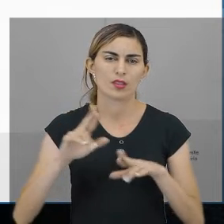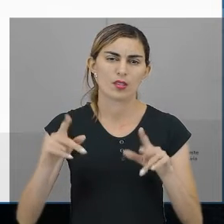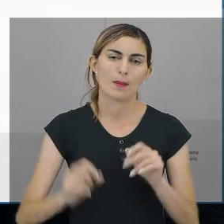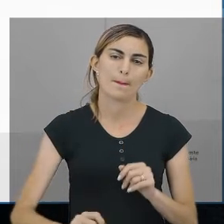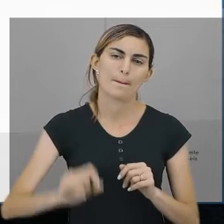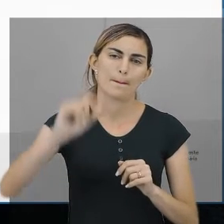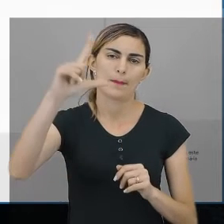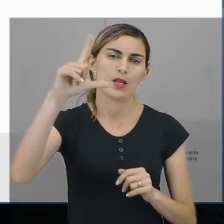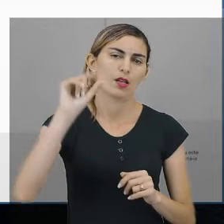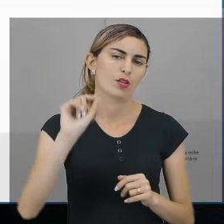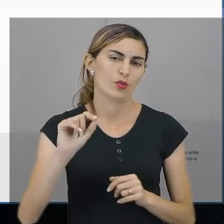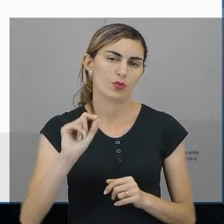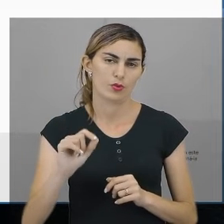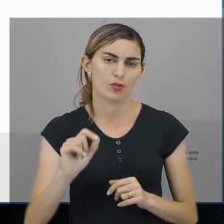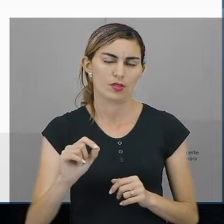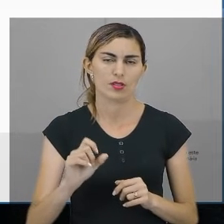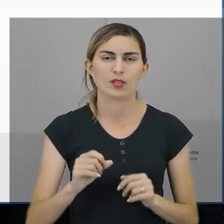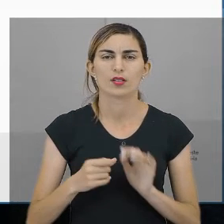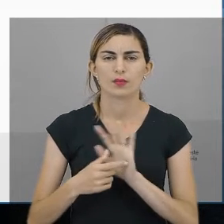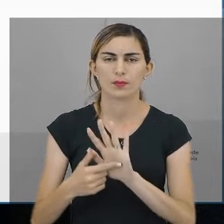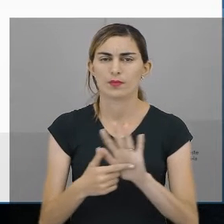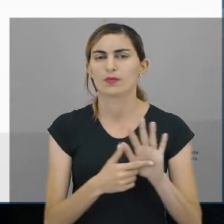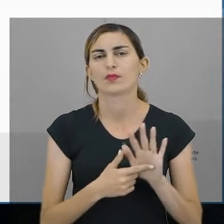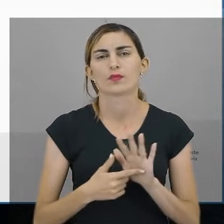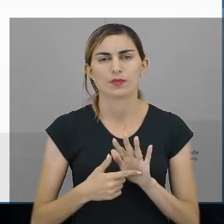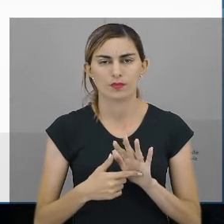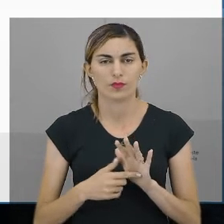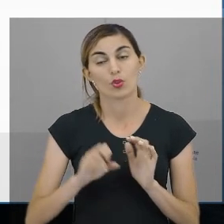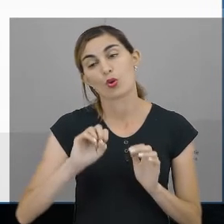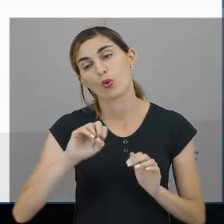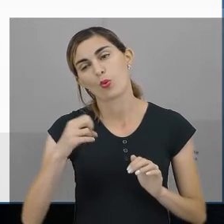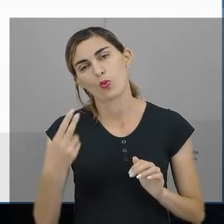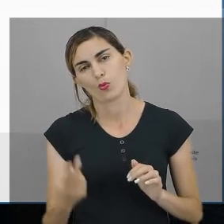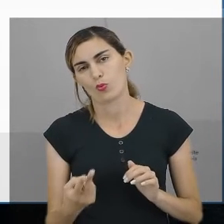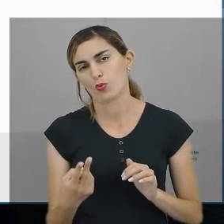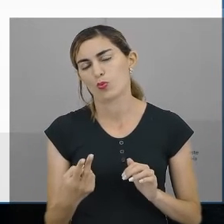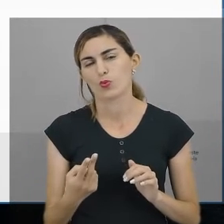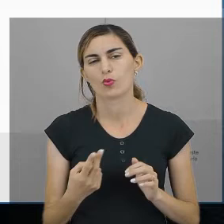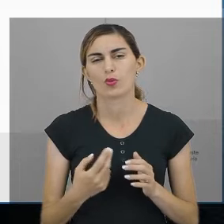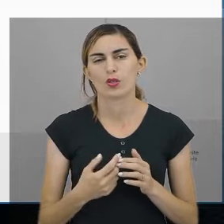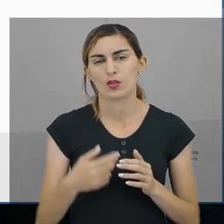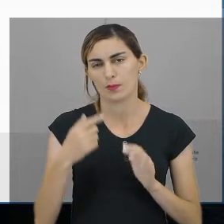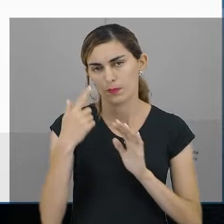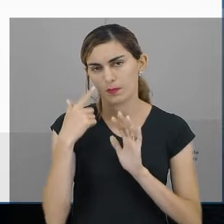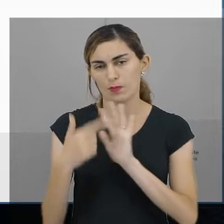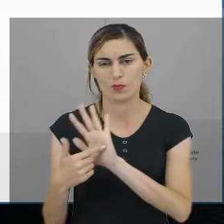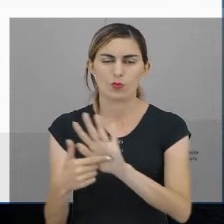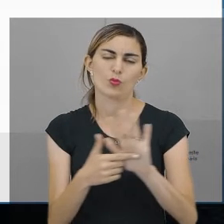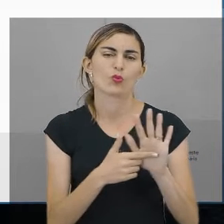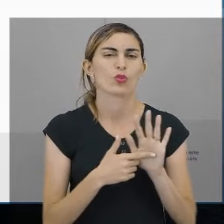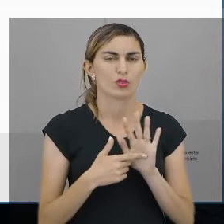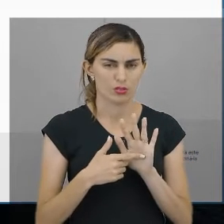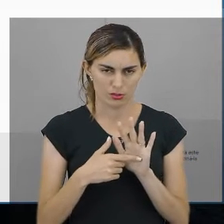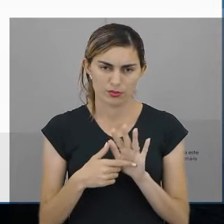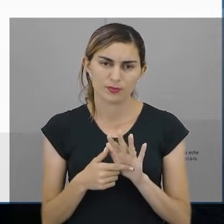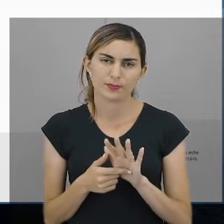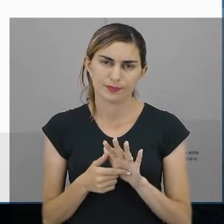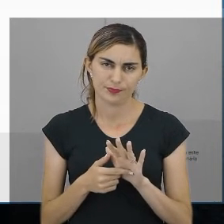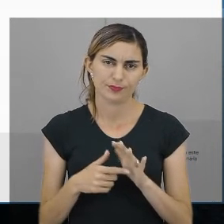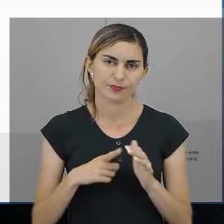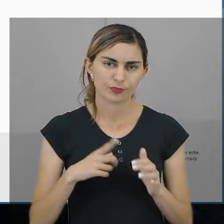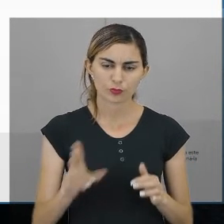que dentro de estruturas condicionais. Ou seja, isso aqui demonstra que operadores relacionais